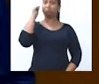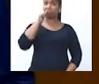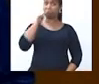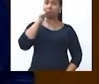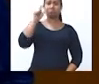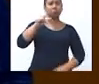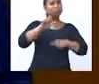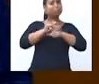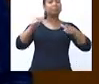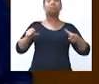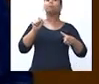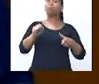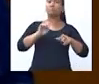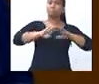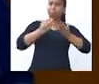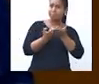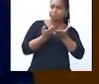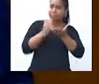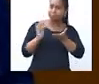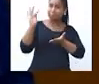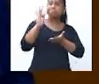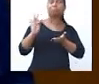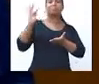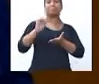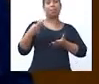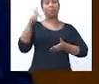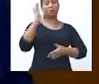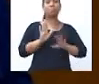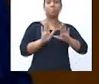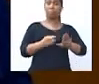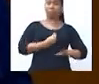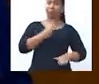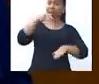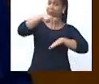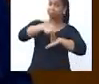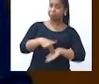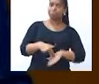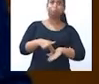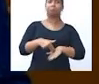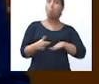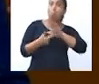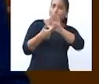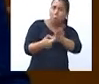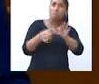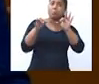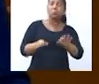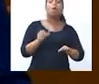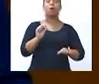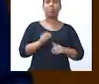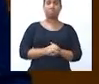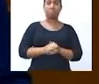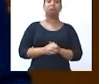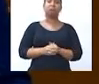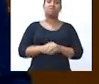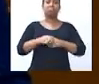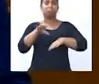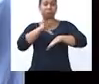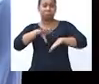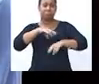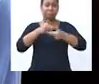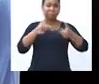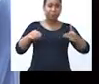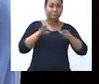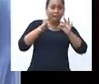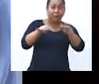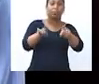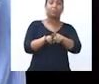As mulheres são maioria no ensino superior brasileiro, mas sua presença ainda não é expressiva nas áreas de exatas e tecnologia.